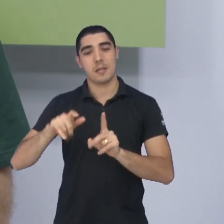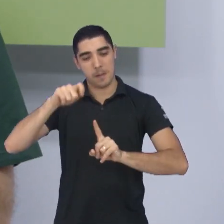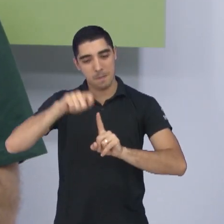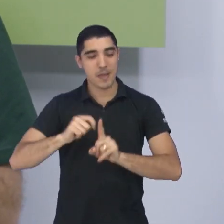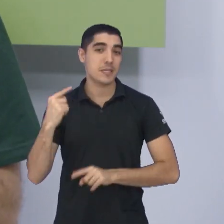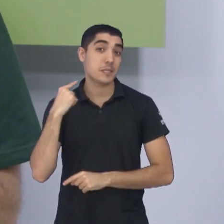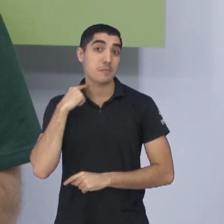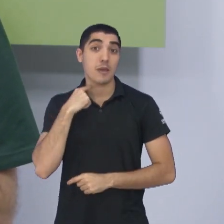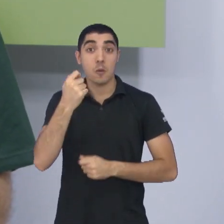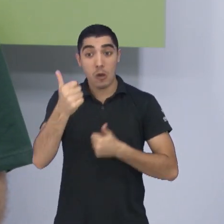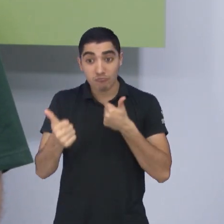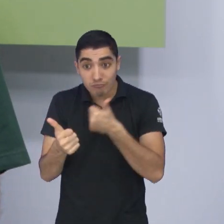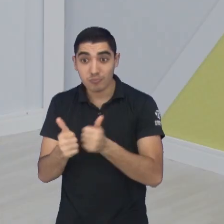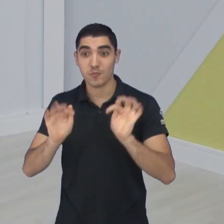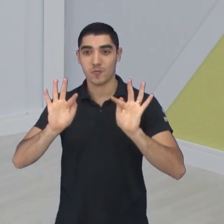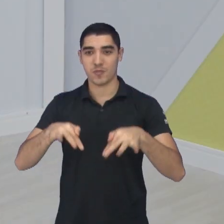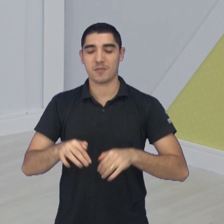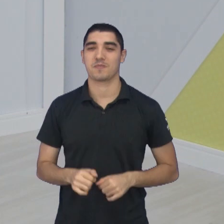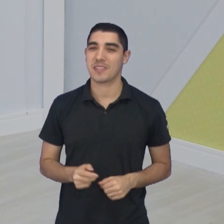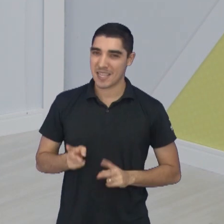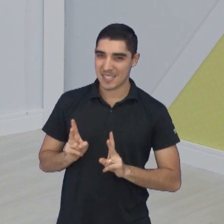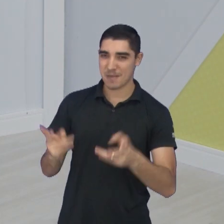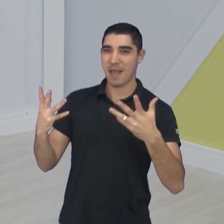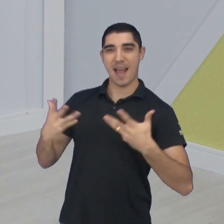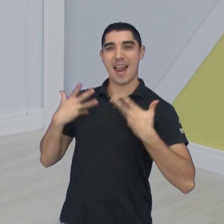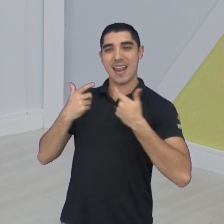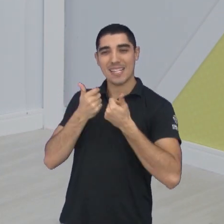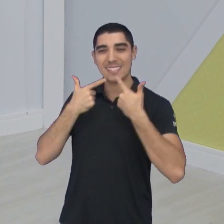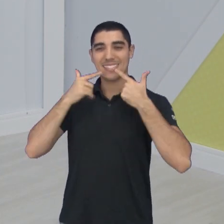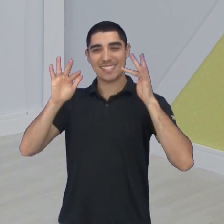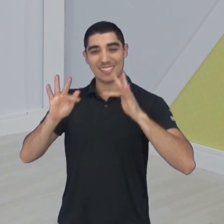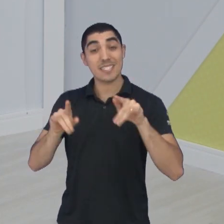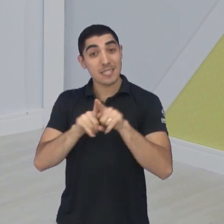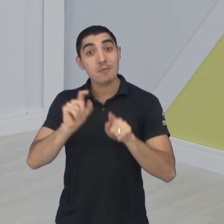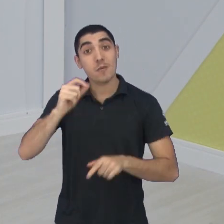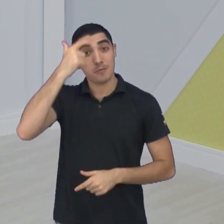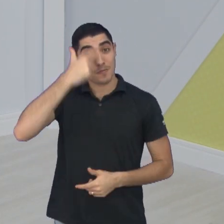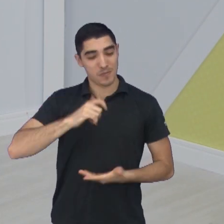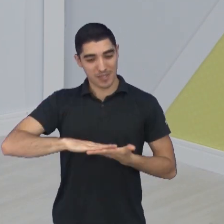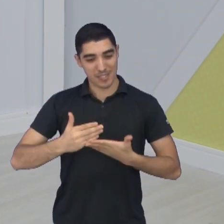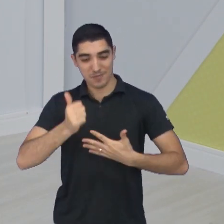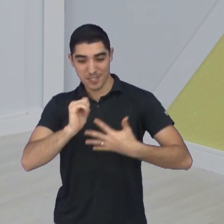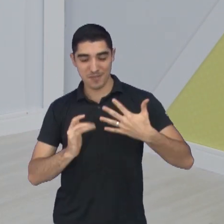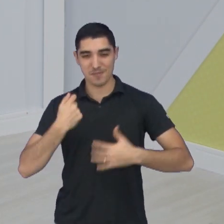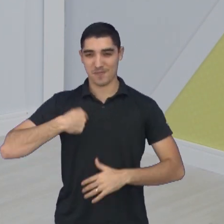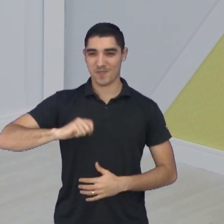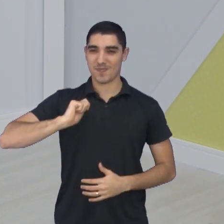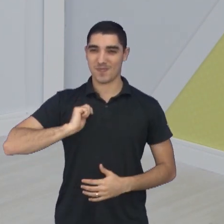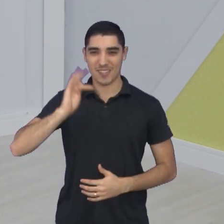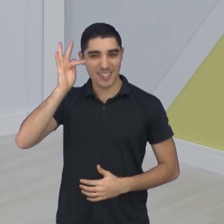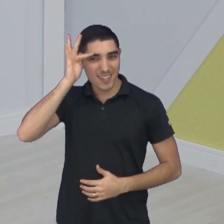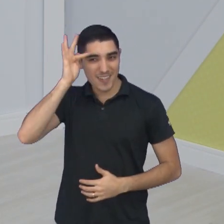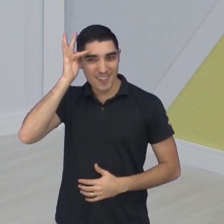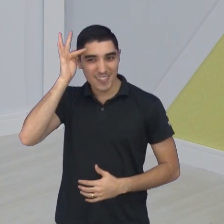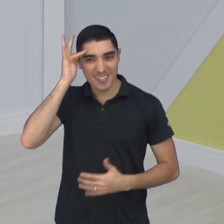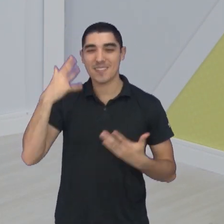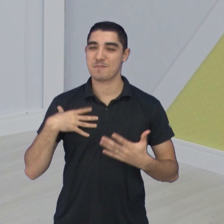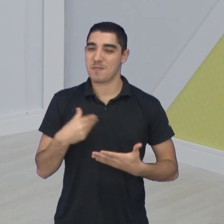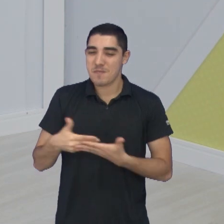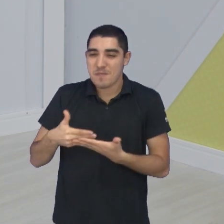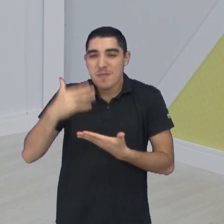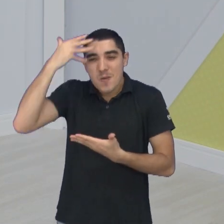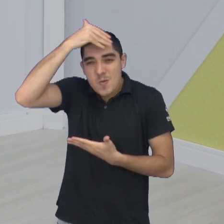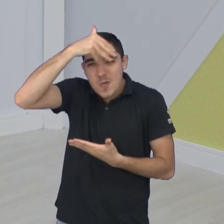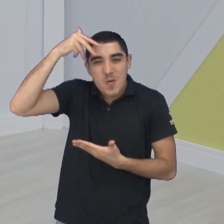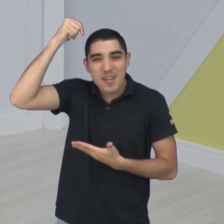de maio que está se acabando. Sempre alegre e feliz. E aqui com a gente também o nosso intérprete de Libras, o nosso querido Luiz Fernando, papai do